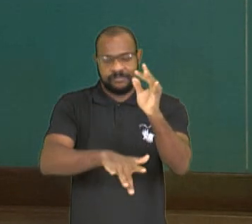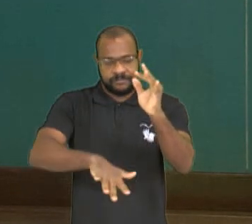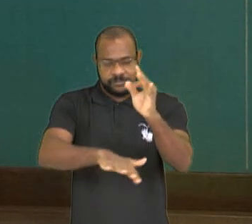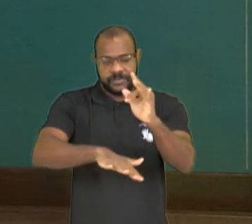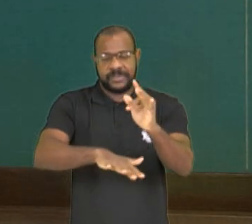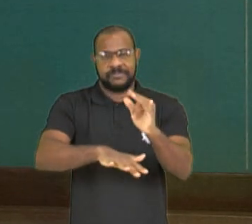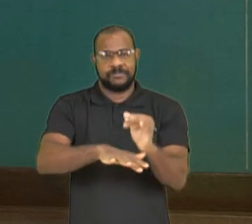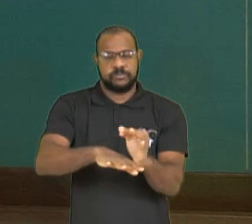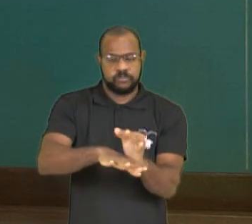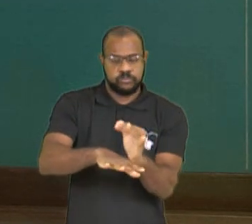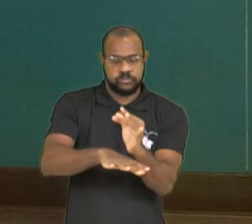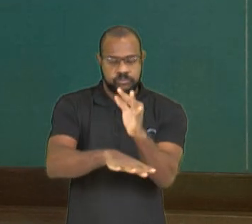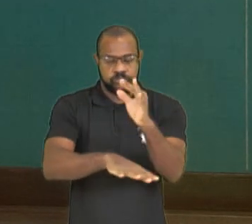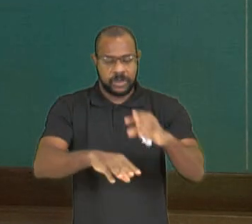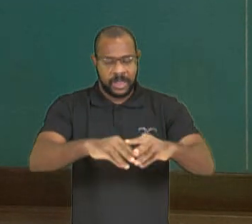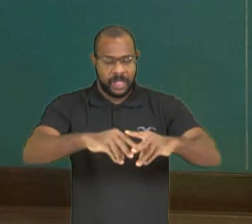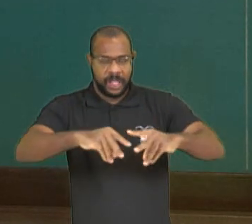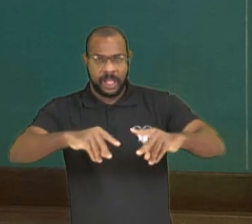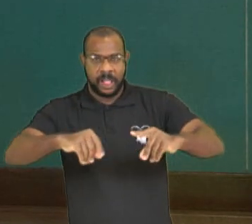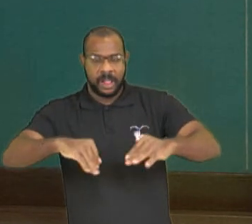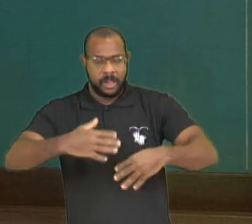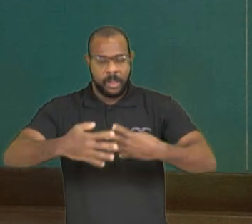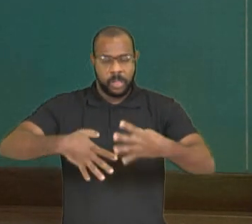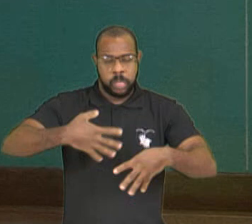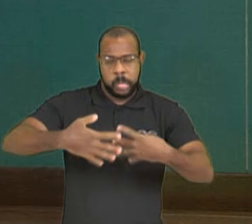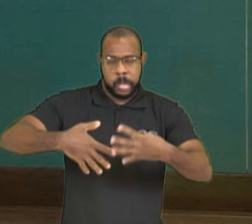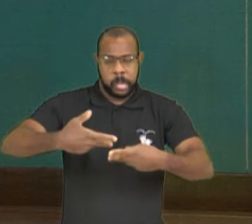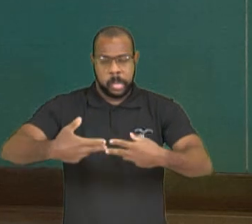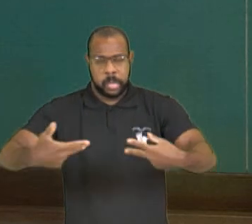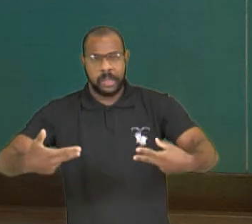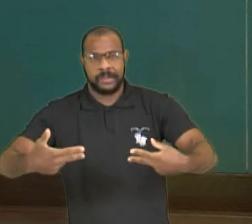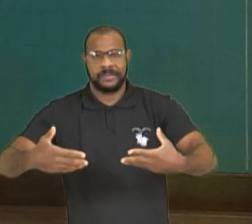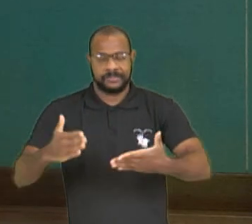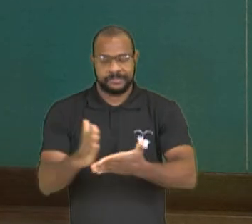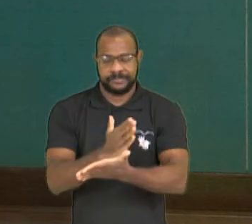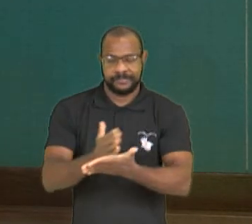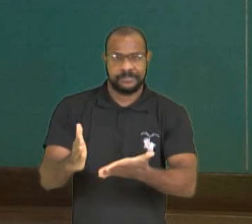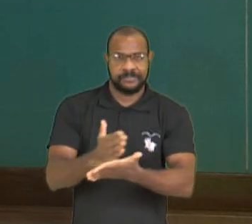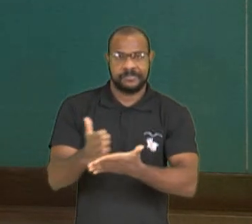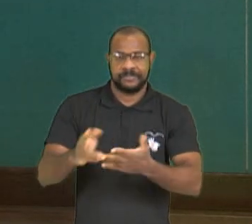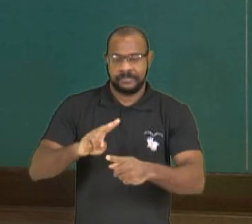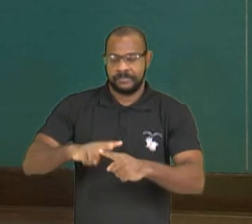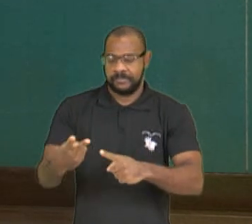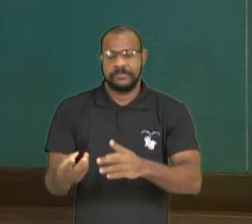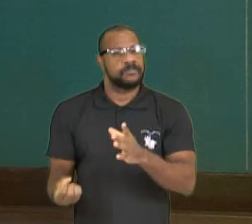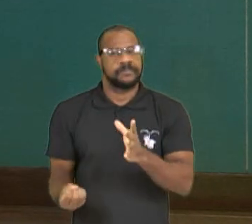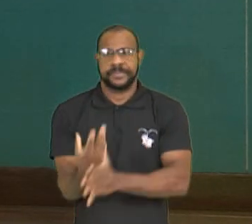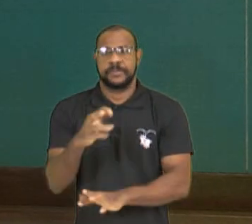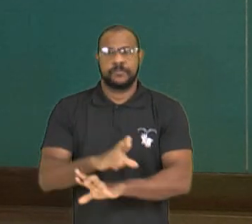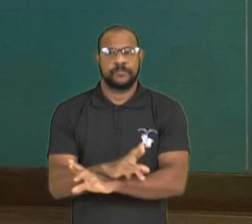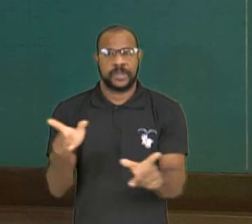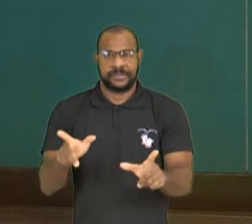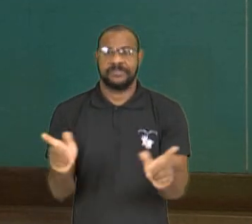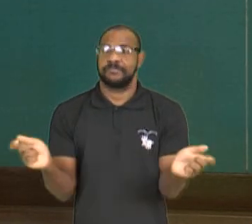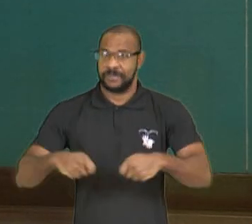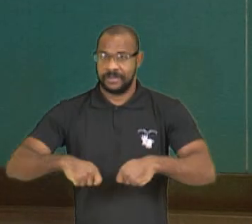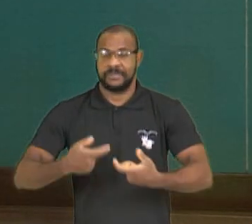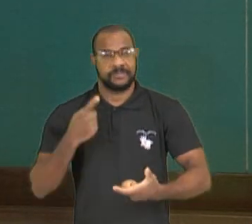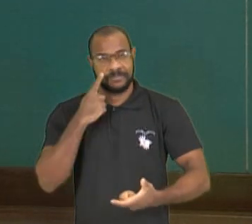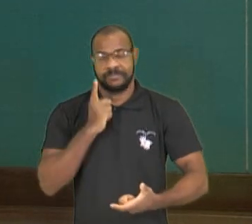formar. Só que vejam, as impurezas já começam a se separar automaticamente por diferença